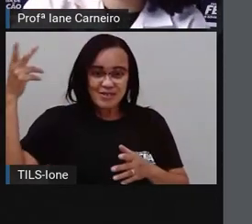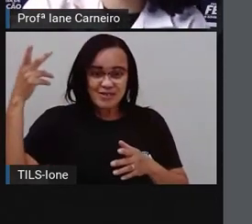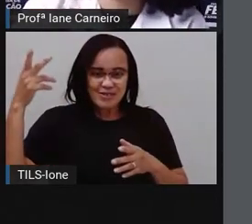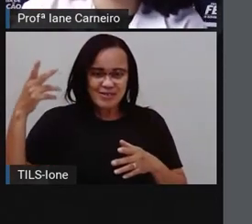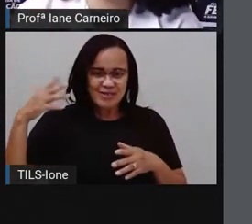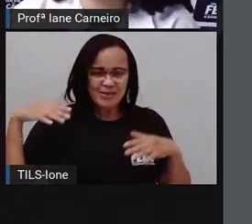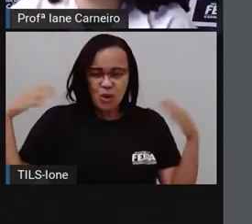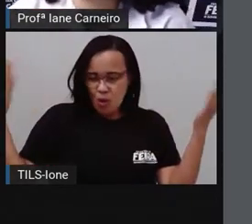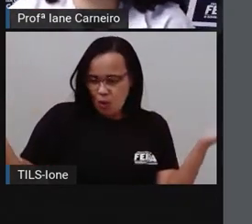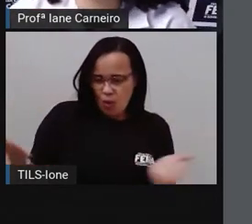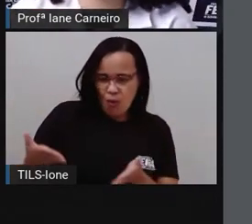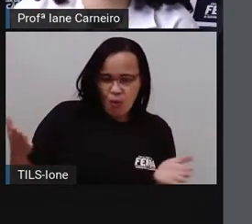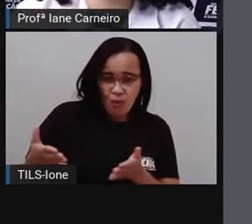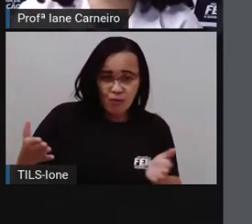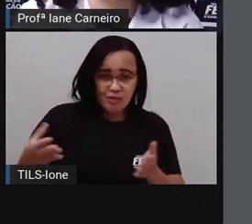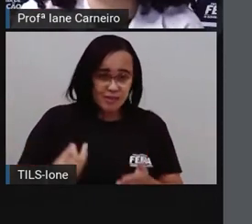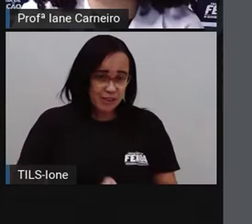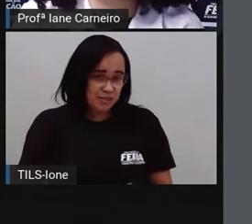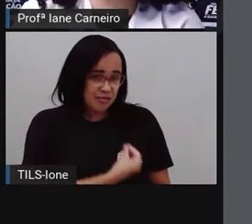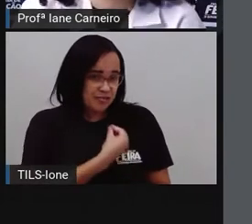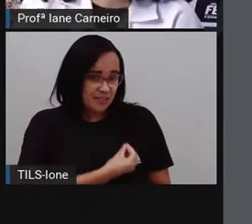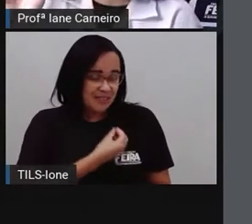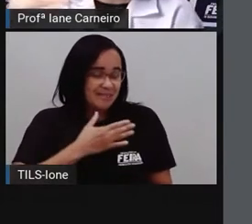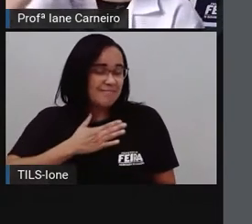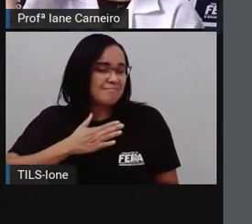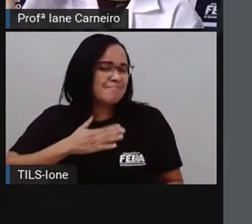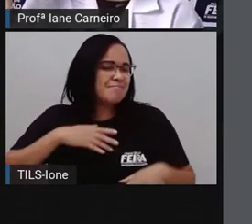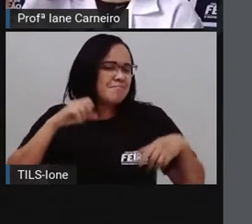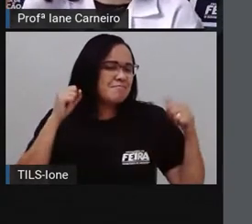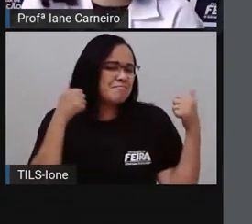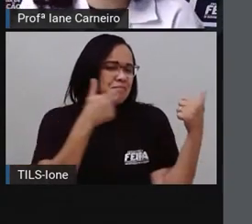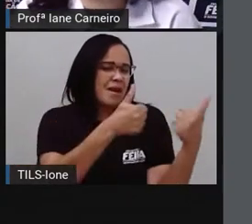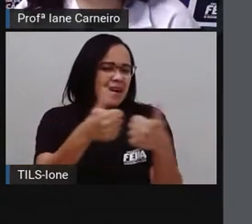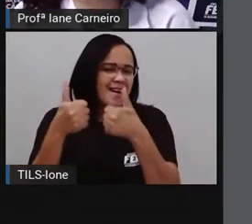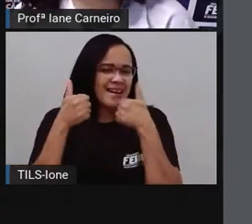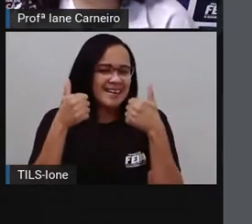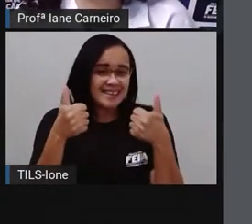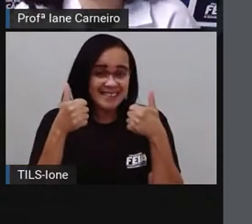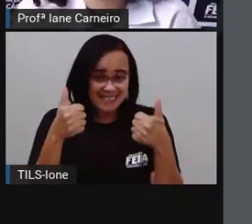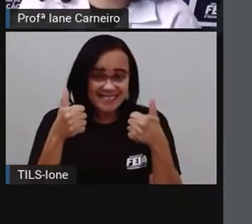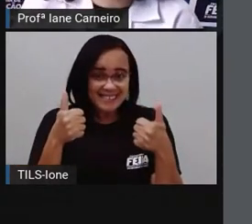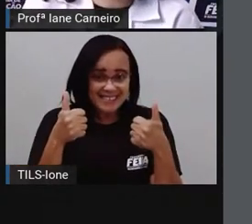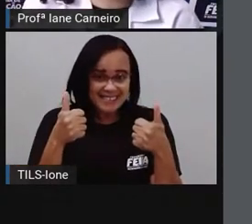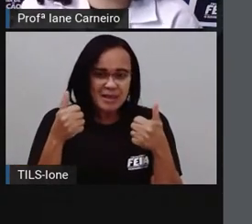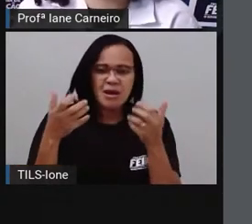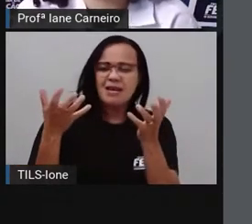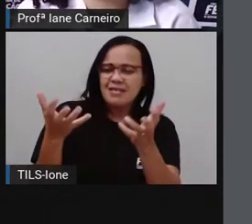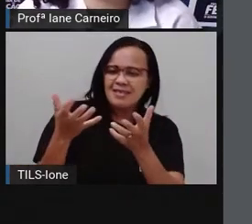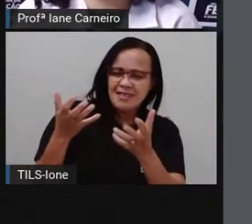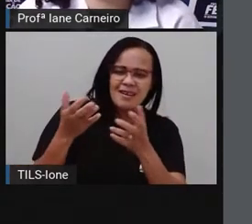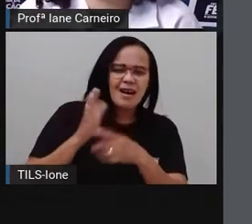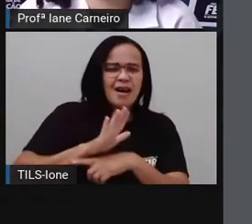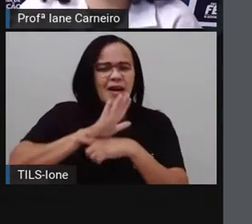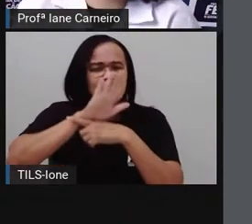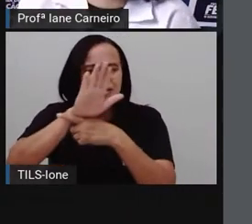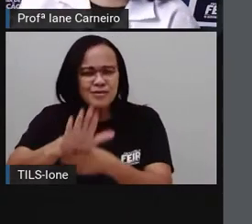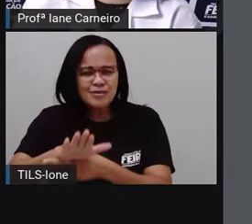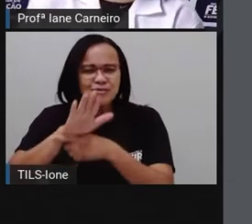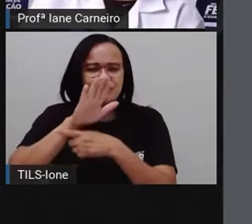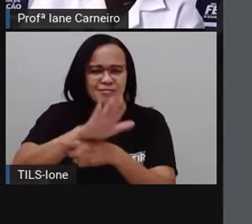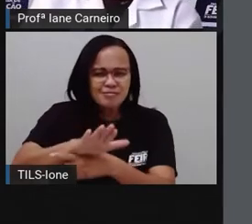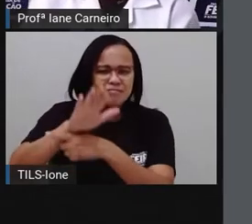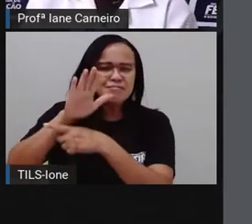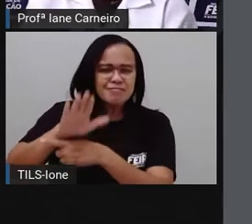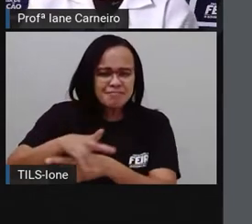bem com a vida, ele disse. Quero ser bonzinho para todo mundo. Olha só que